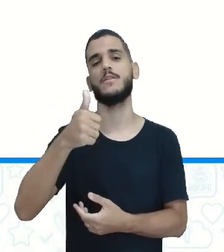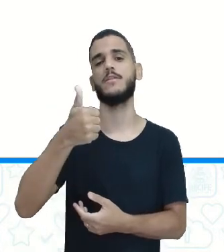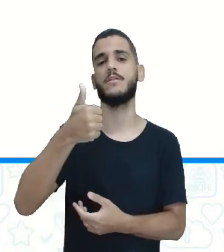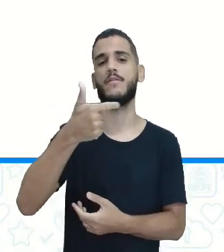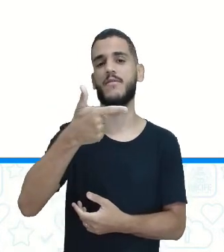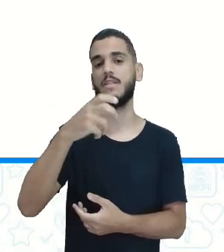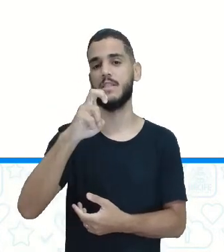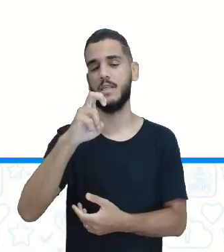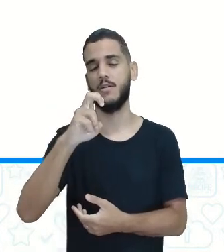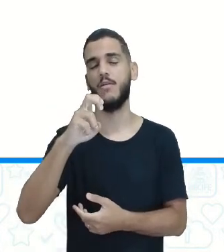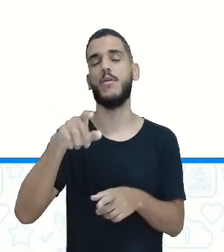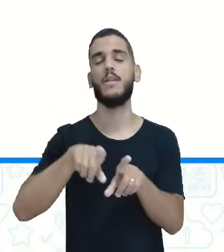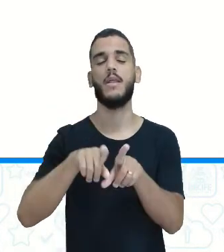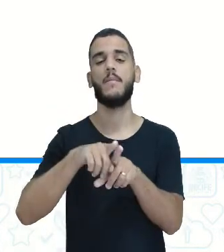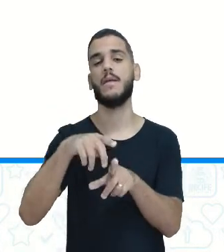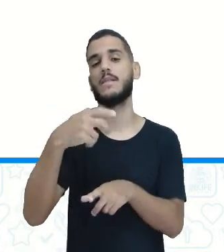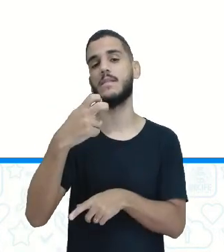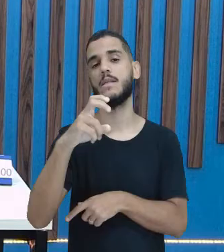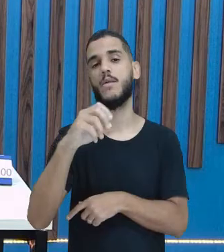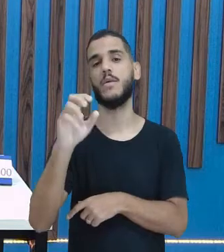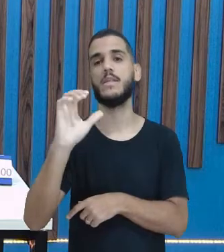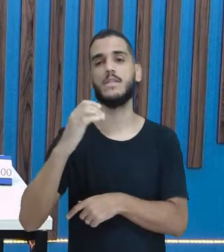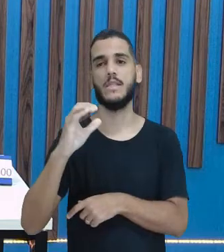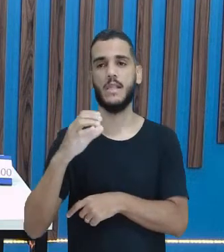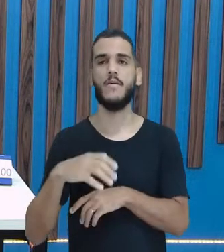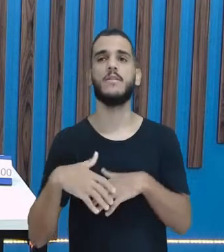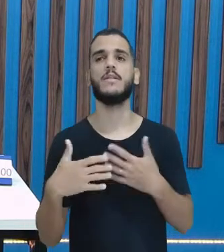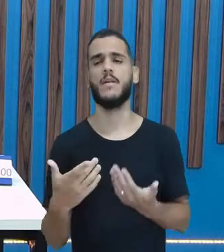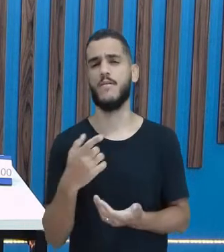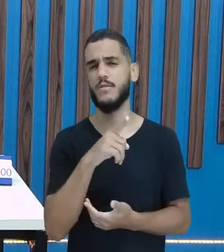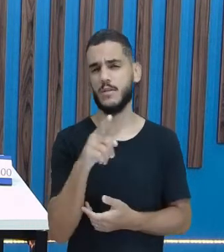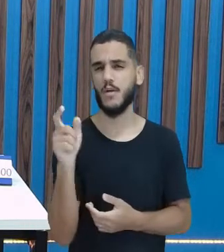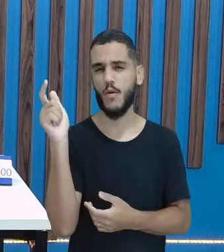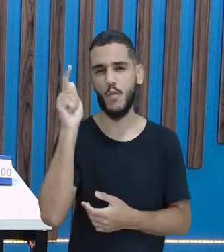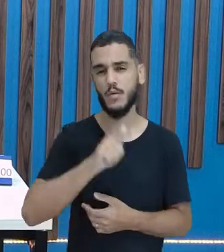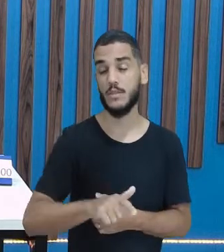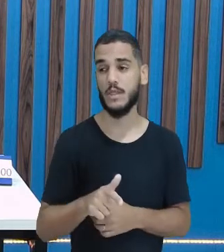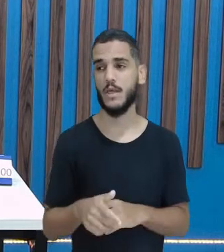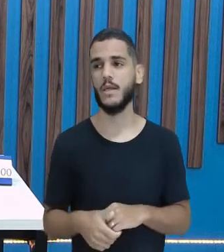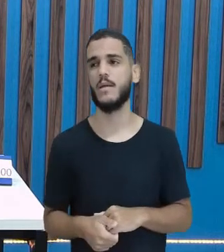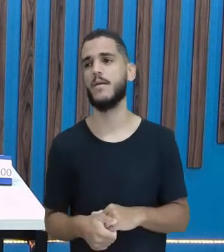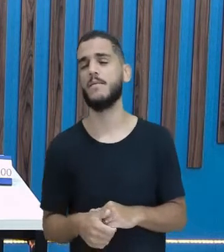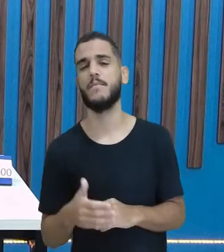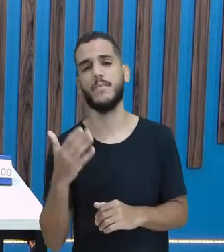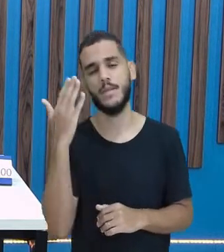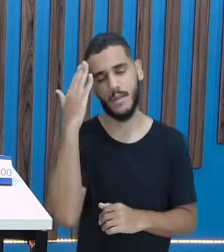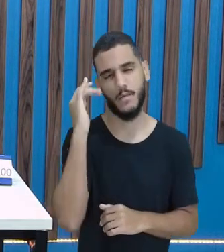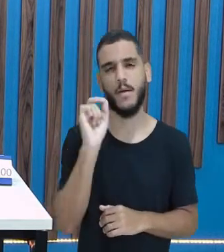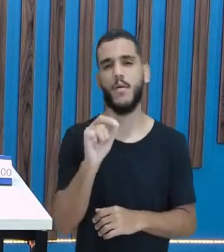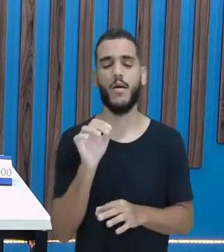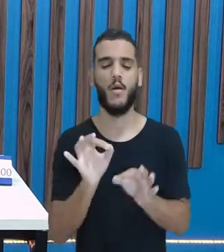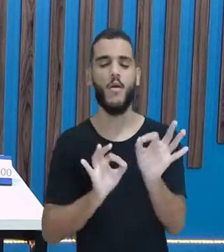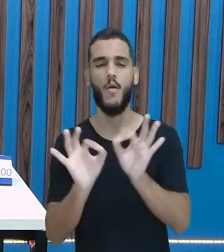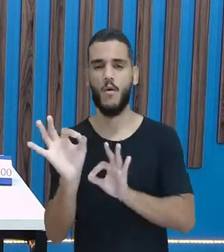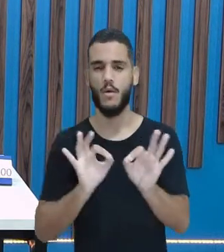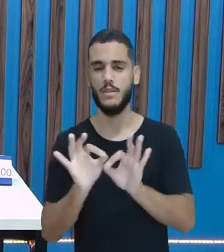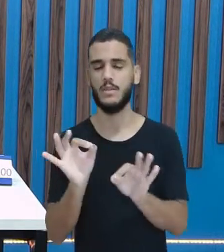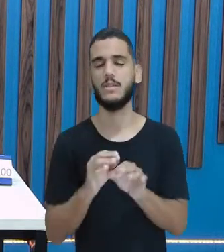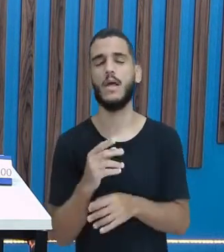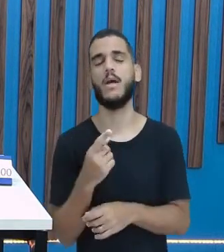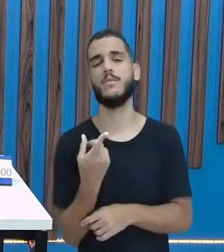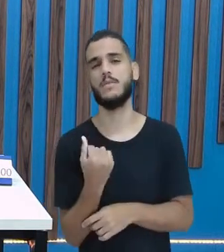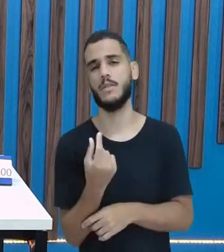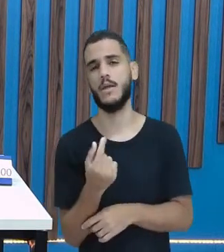25 e 50 centavos. Vocês conseguem aí saber, né, manipular esse